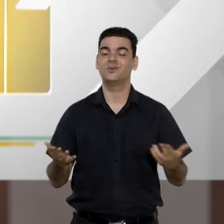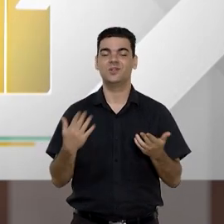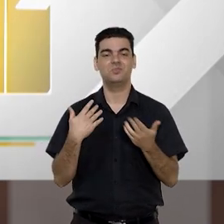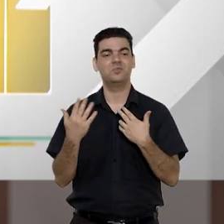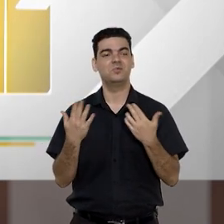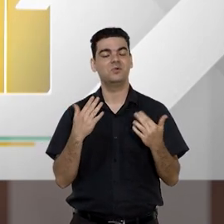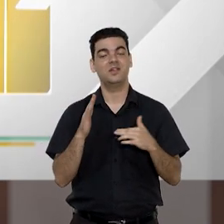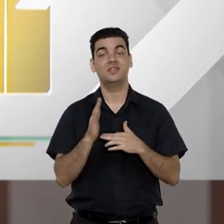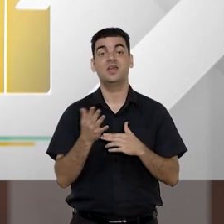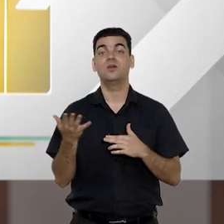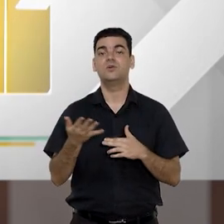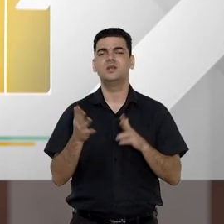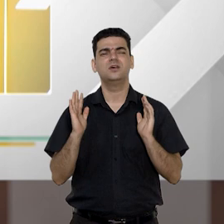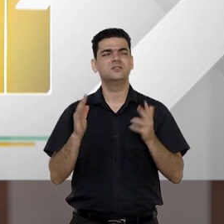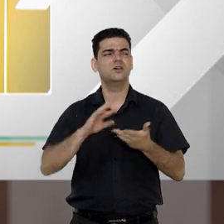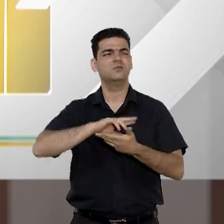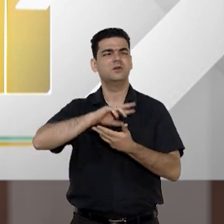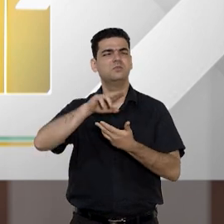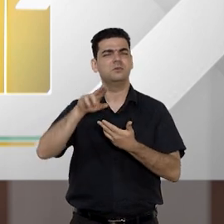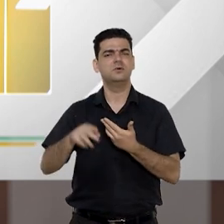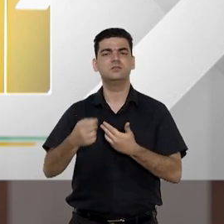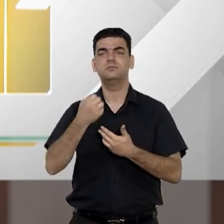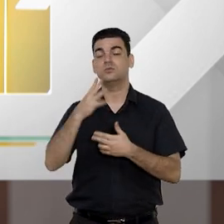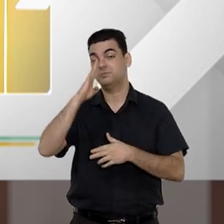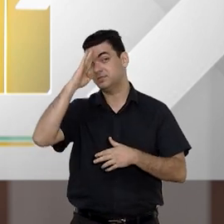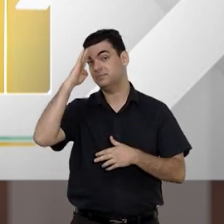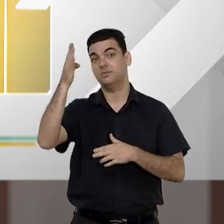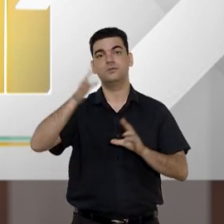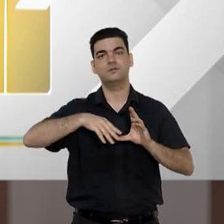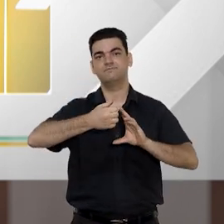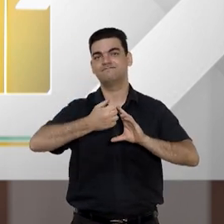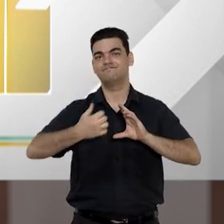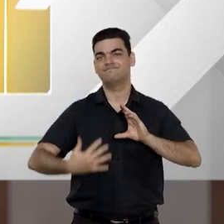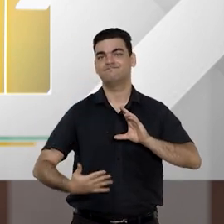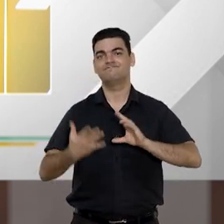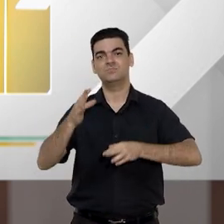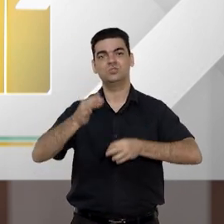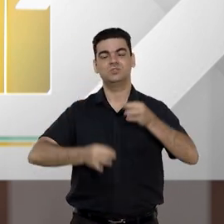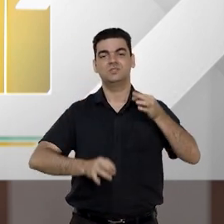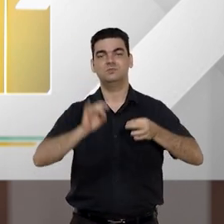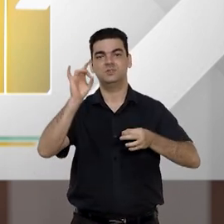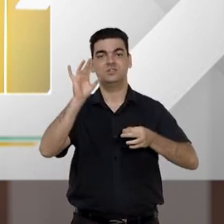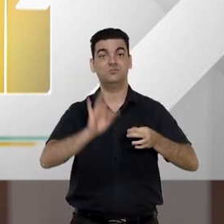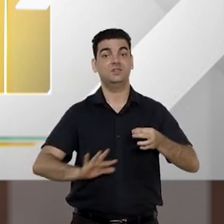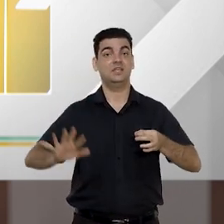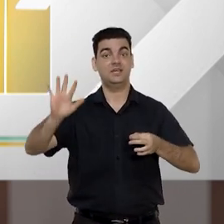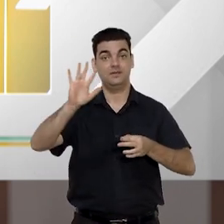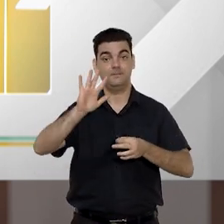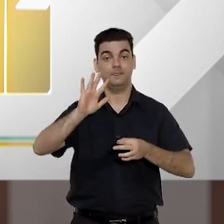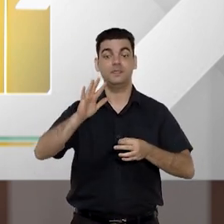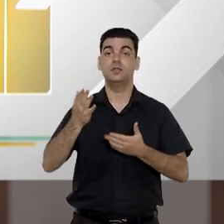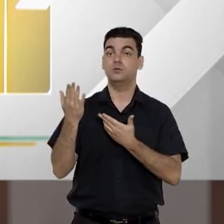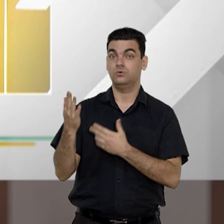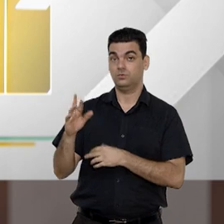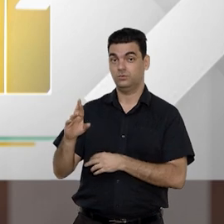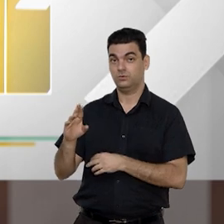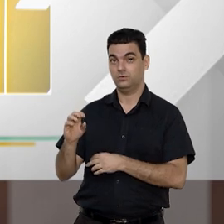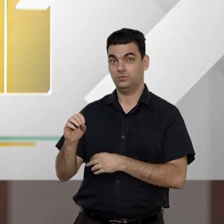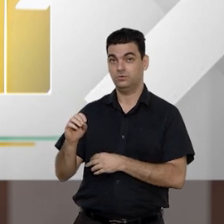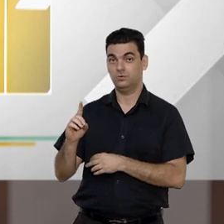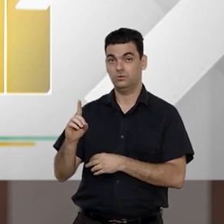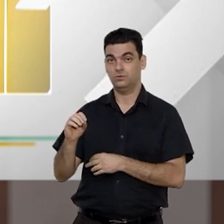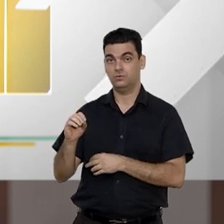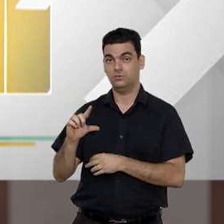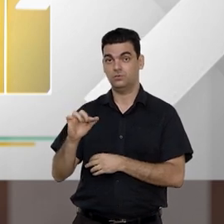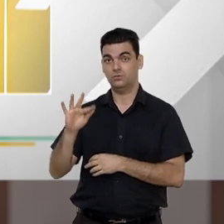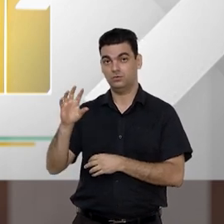Bom, ao longo dessa nossa conversa até agora, né, já foram mencionadas as principais características do Juizado Especial Federal. E o